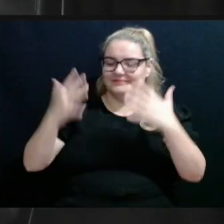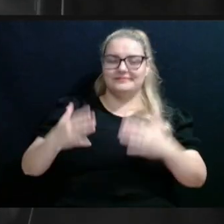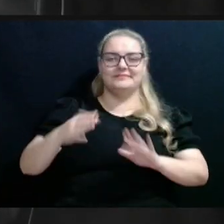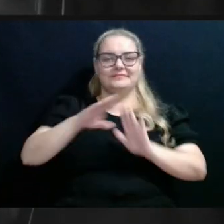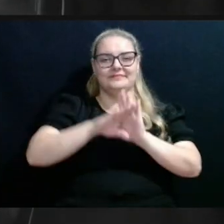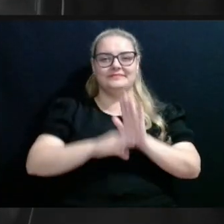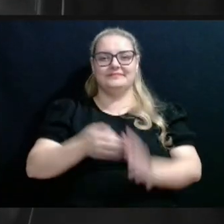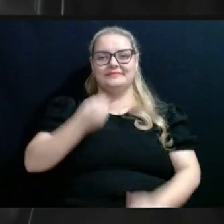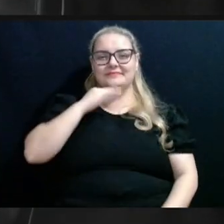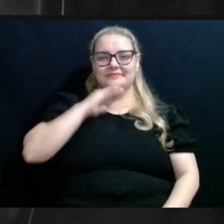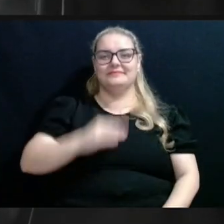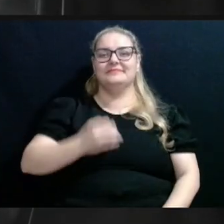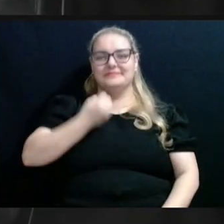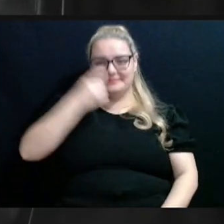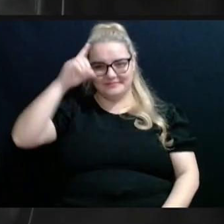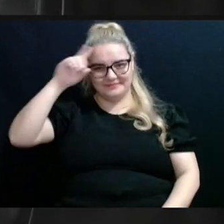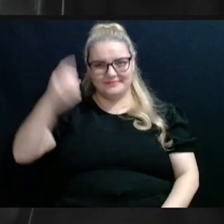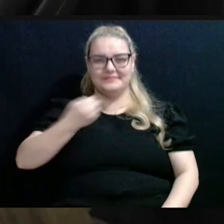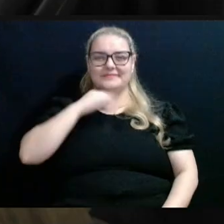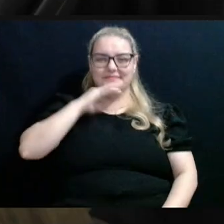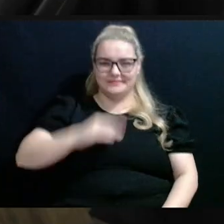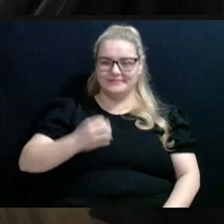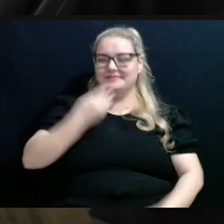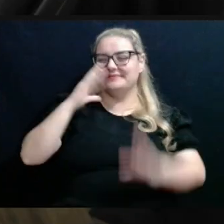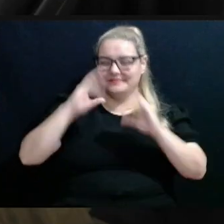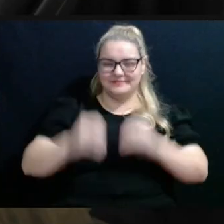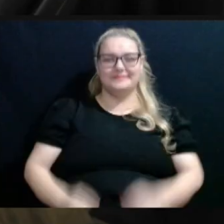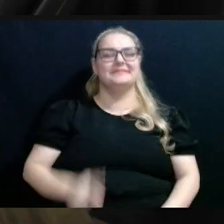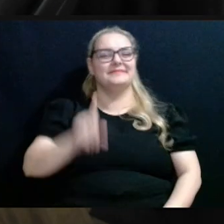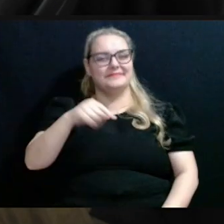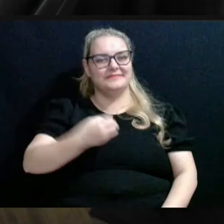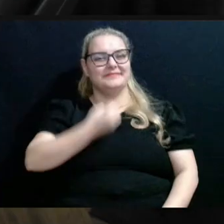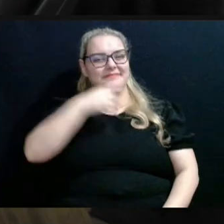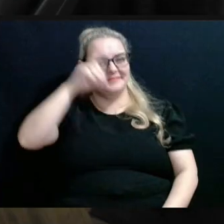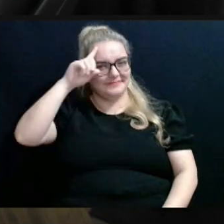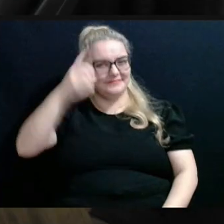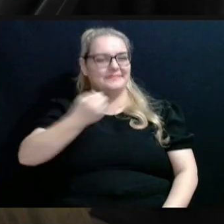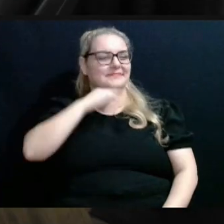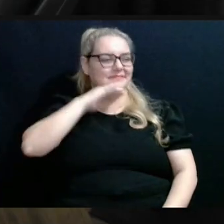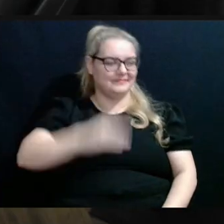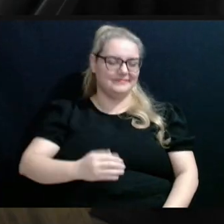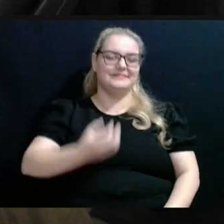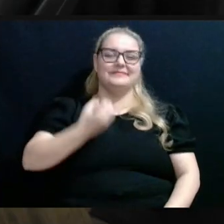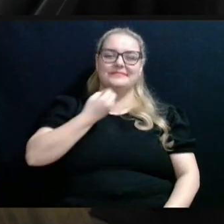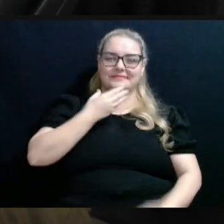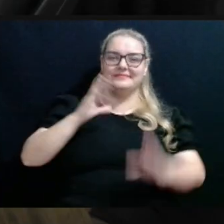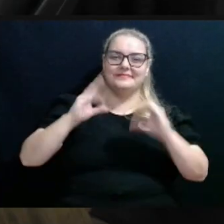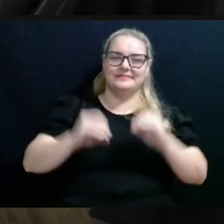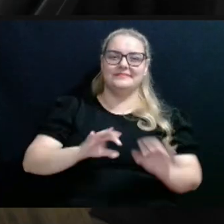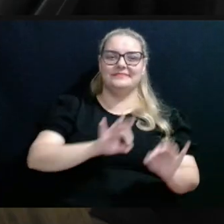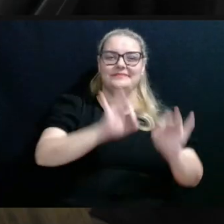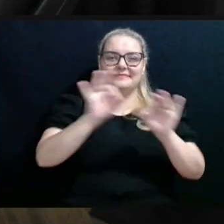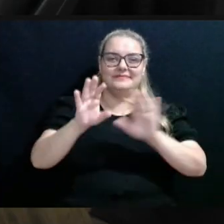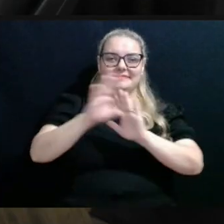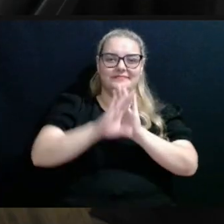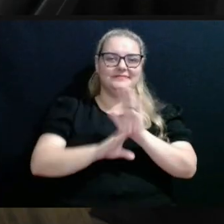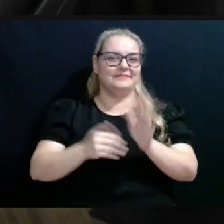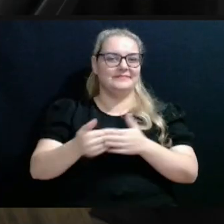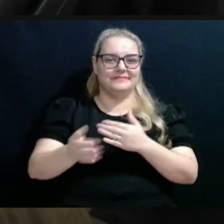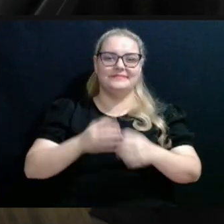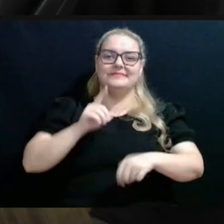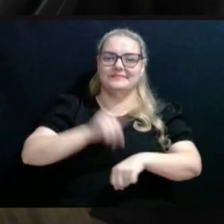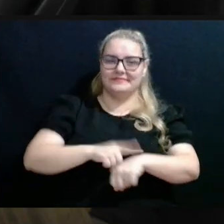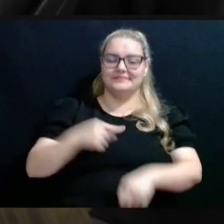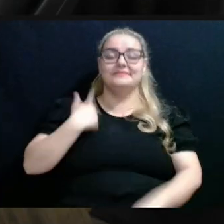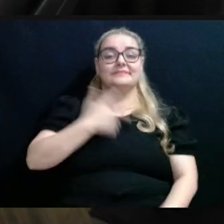Bom dia, boa tarde, boa noite. É isso mesmo, bom dia, boa tarde, boa noite. Você pode assistir ao nosso programa em qualquer horário. A gente